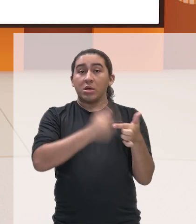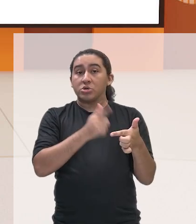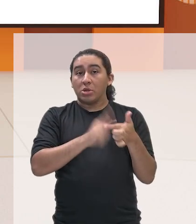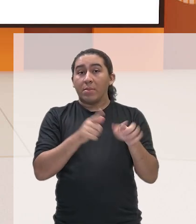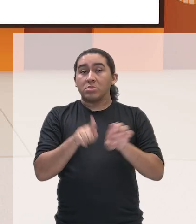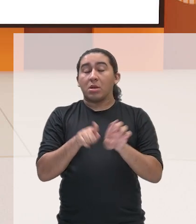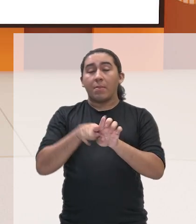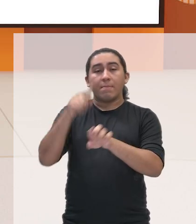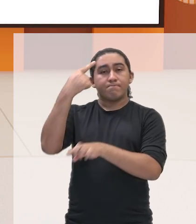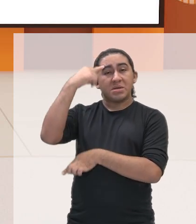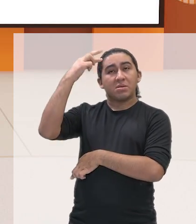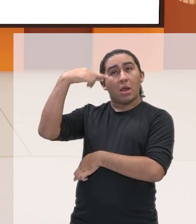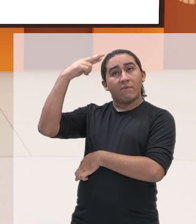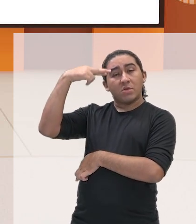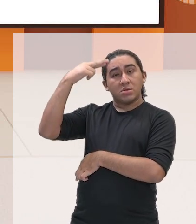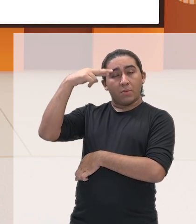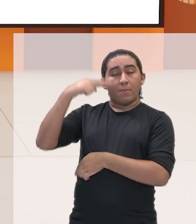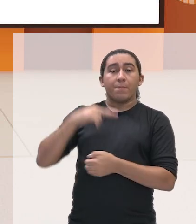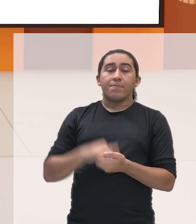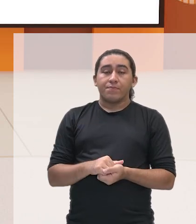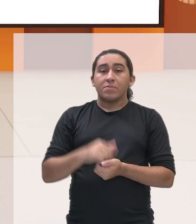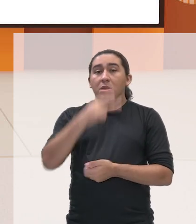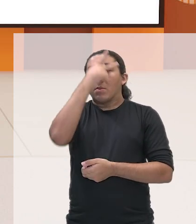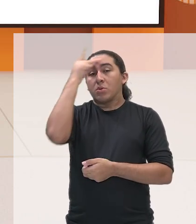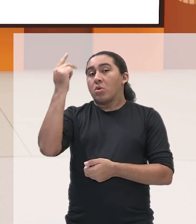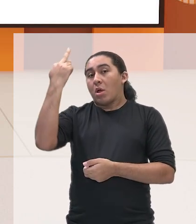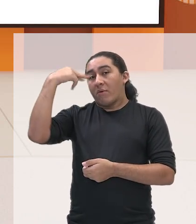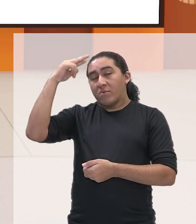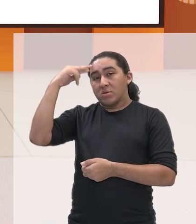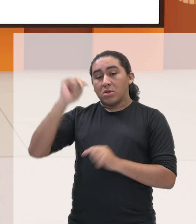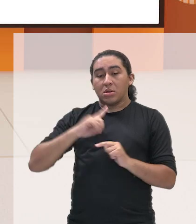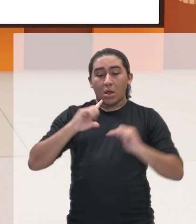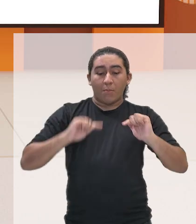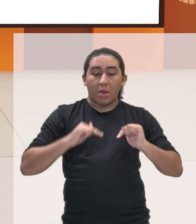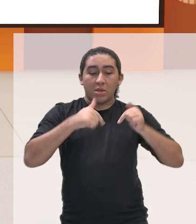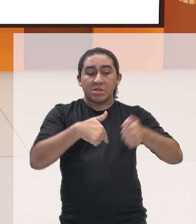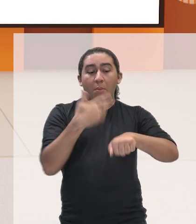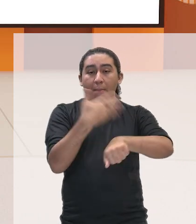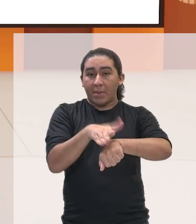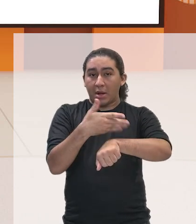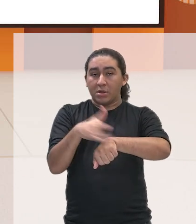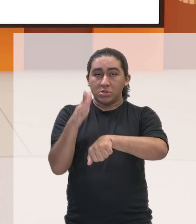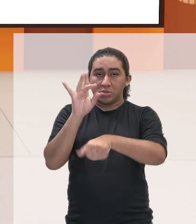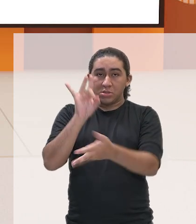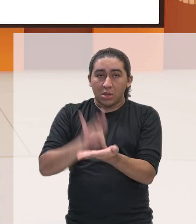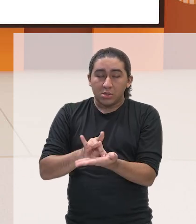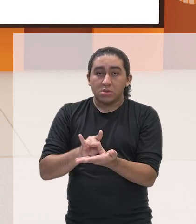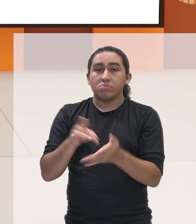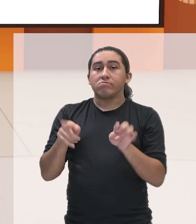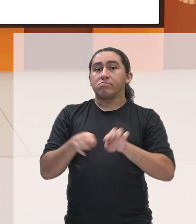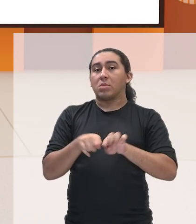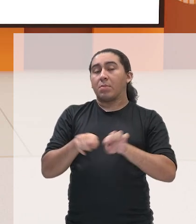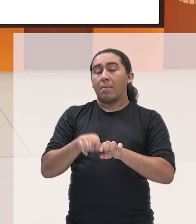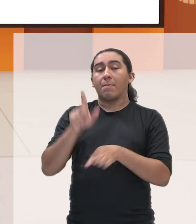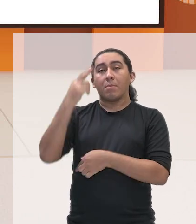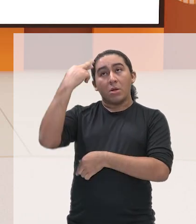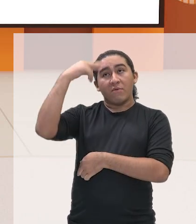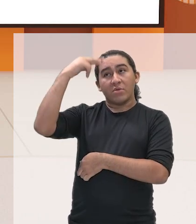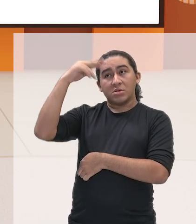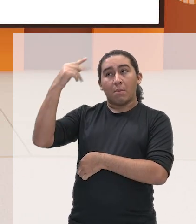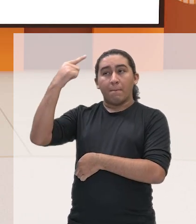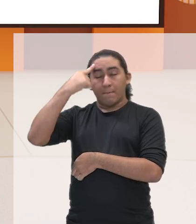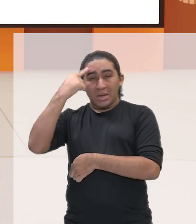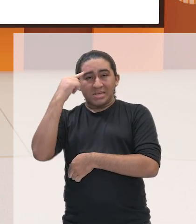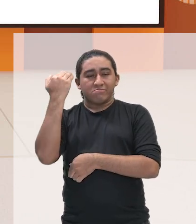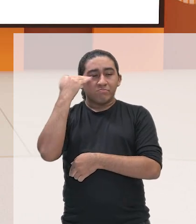reflexão. Então, o homem vai refletir, né, vai fazer um esforço, um exercício da reflexão, da razão, para